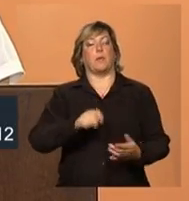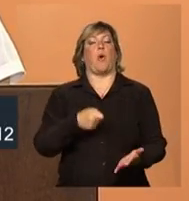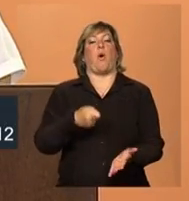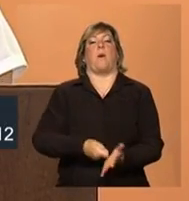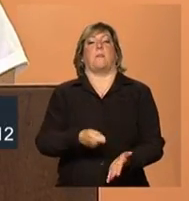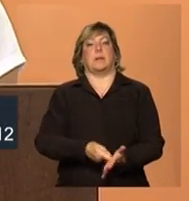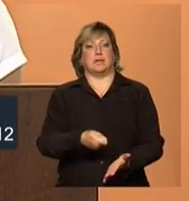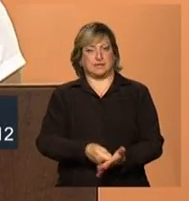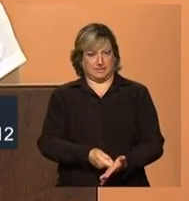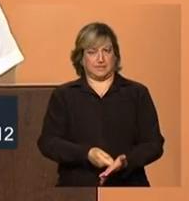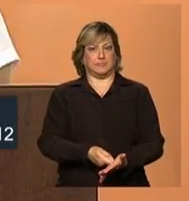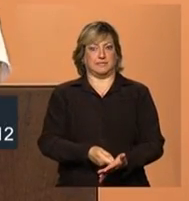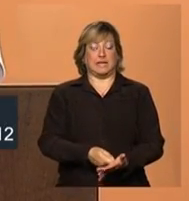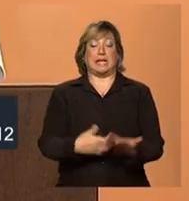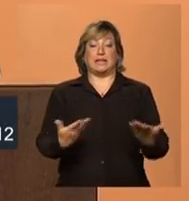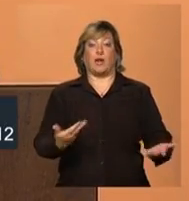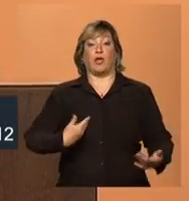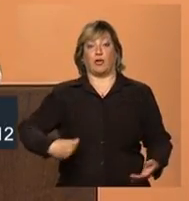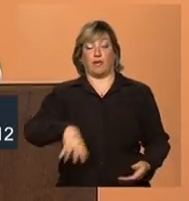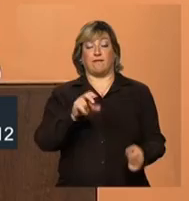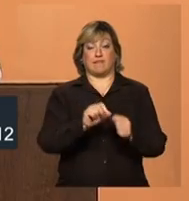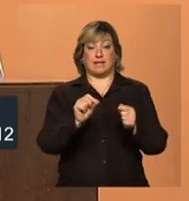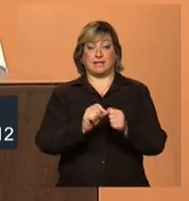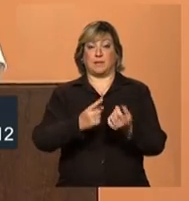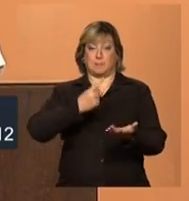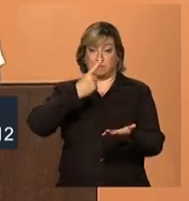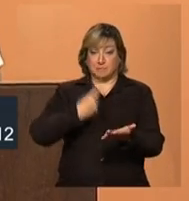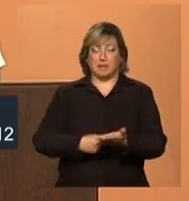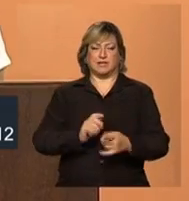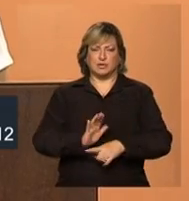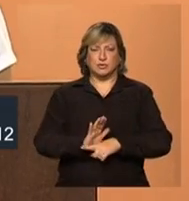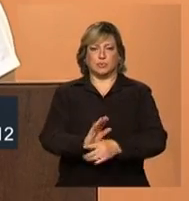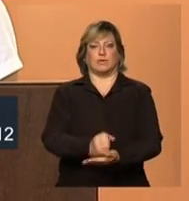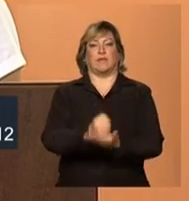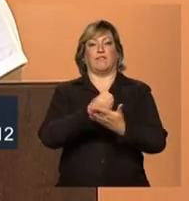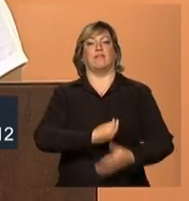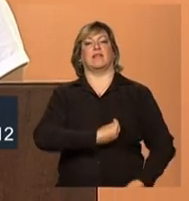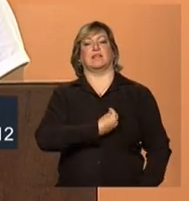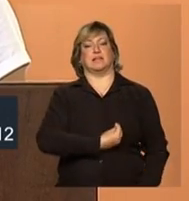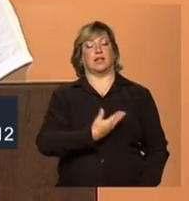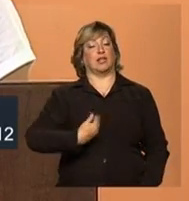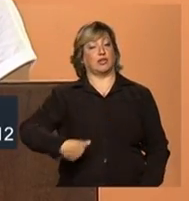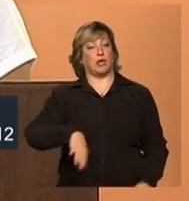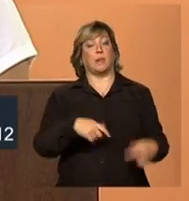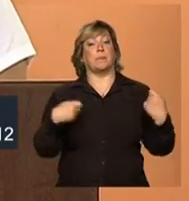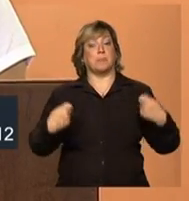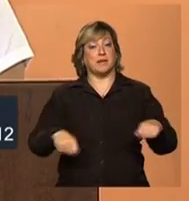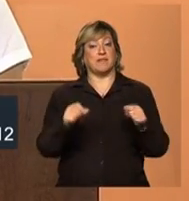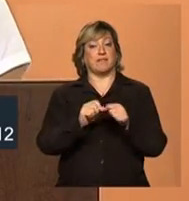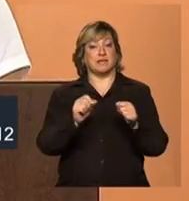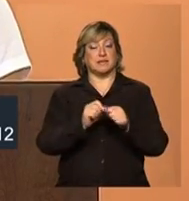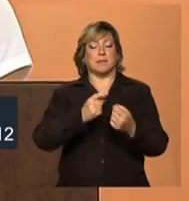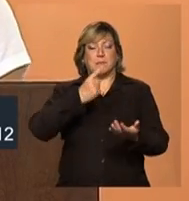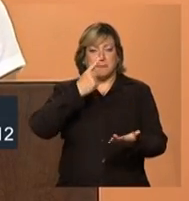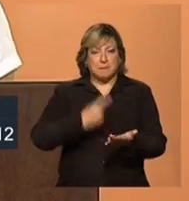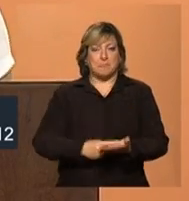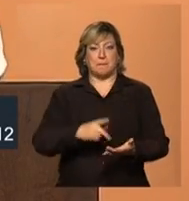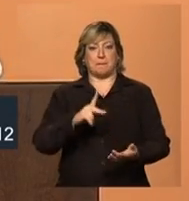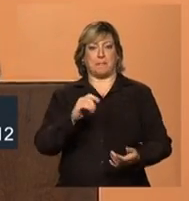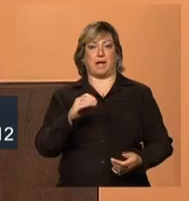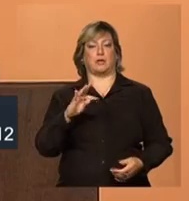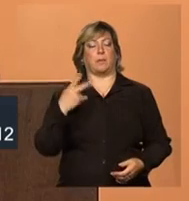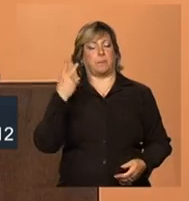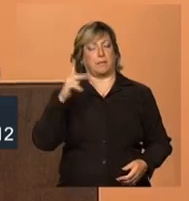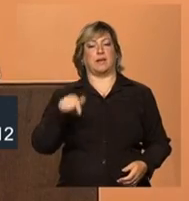obrigação. Então, a gente vai fazer um pacto pela vida. Precisamos fazer um pacto pela vida. É inadmissível